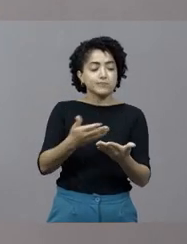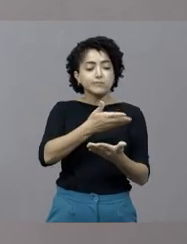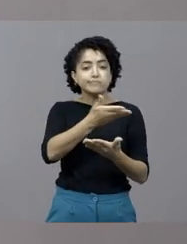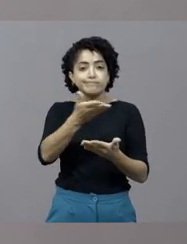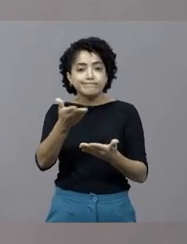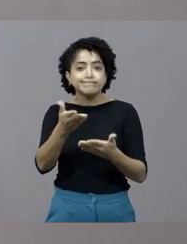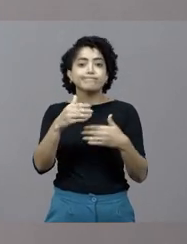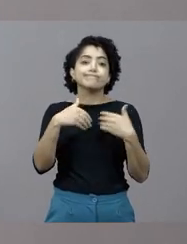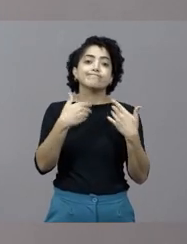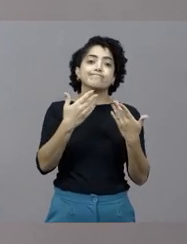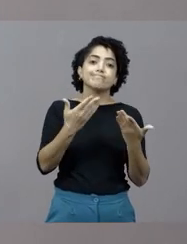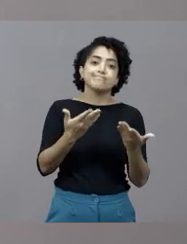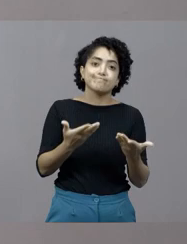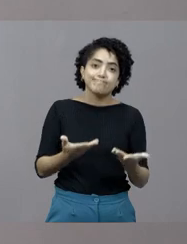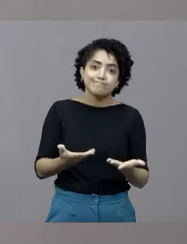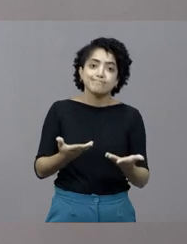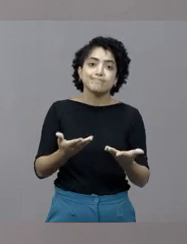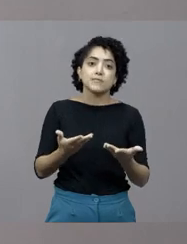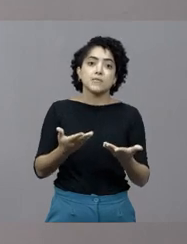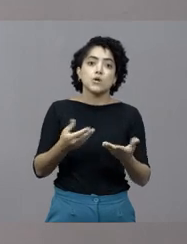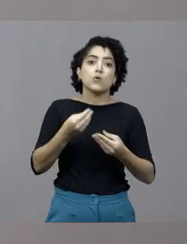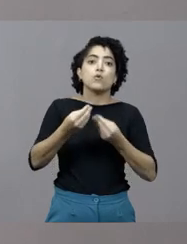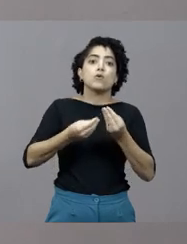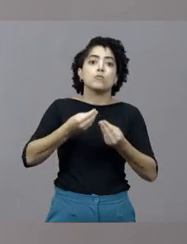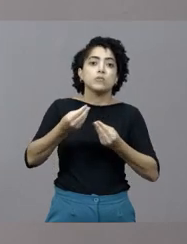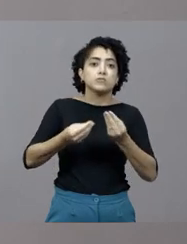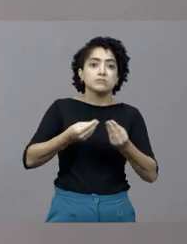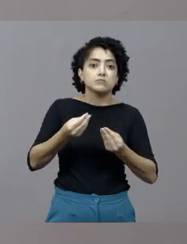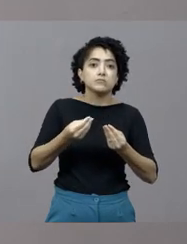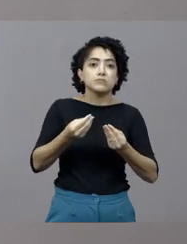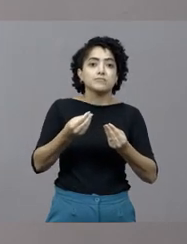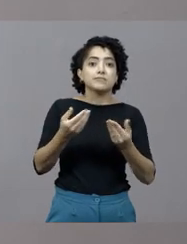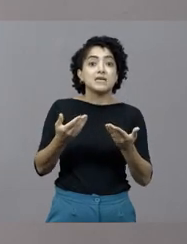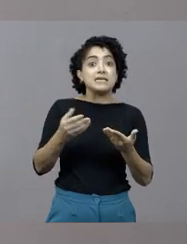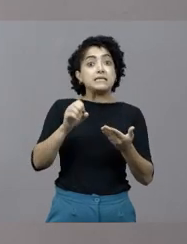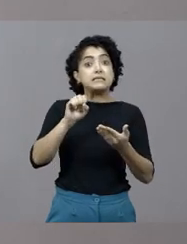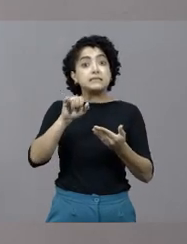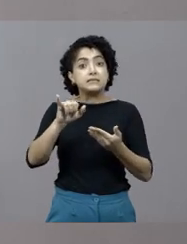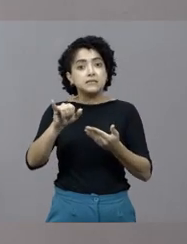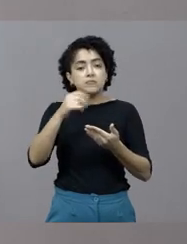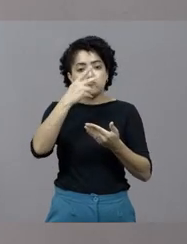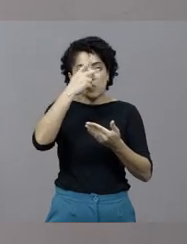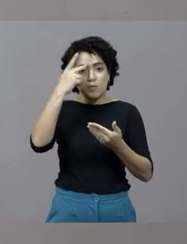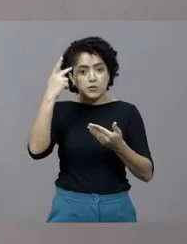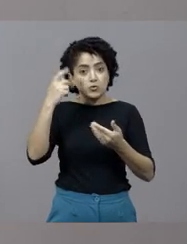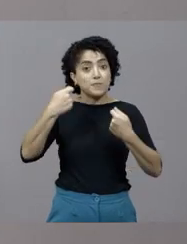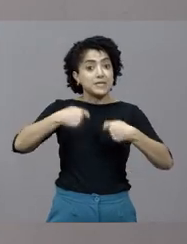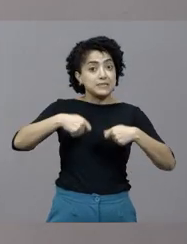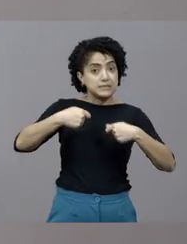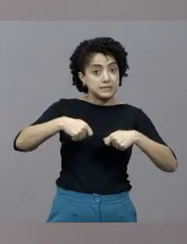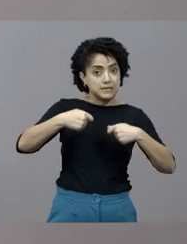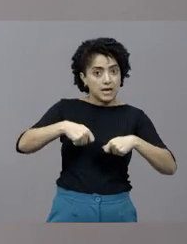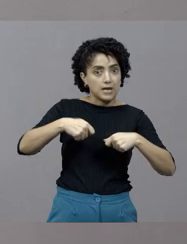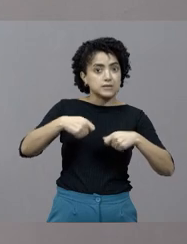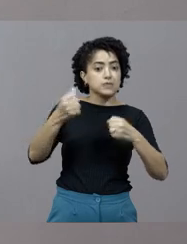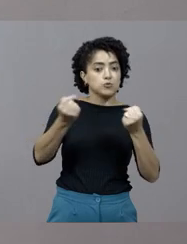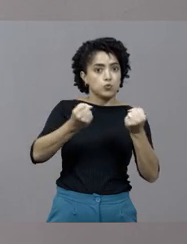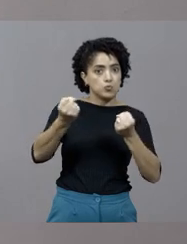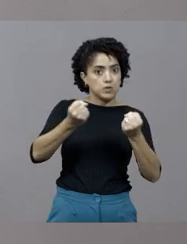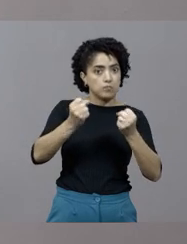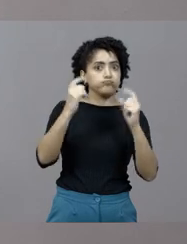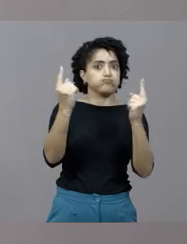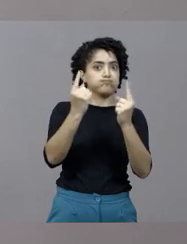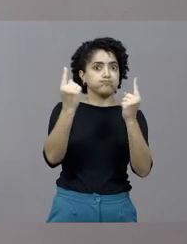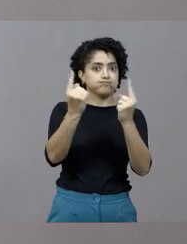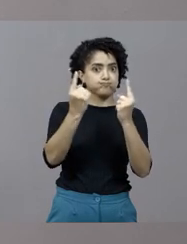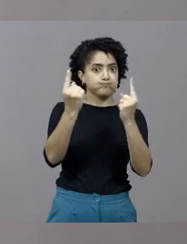catarinenses à mercê da sorte. Porque se algum catarinense, nesta data, precisasse da ambulância, não